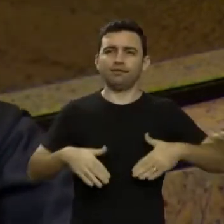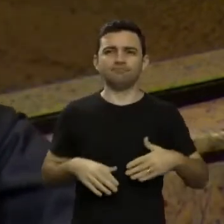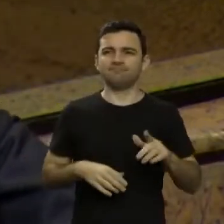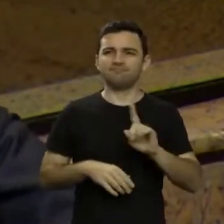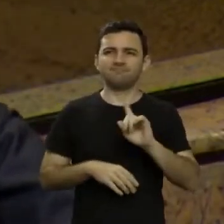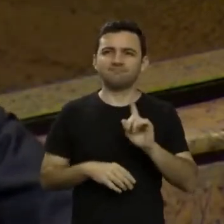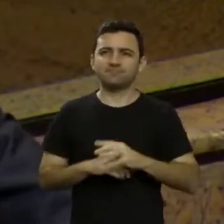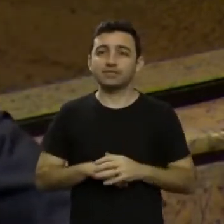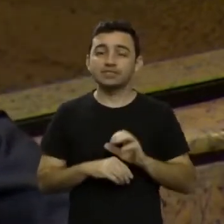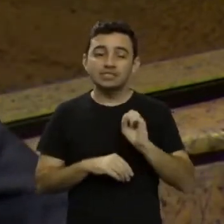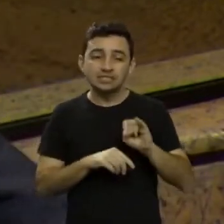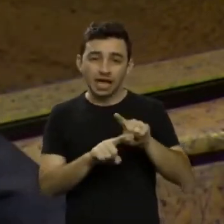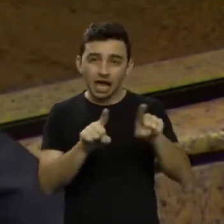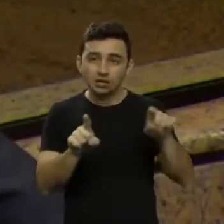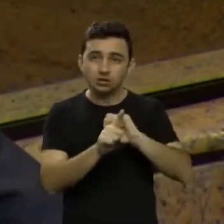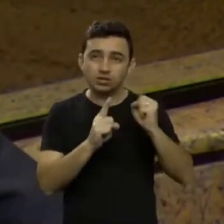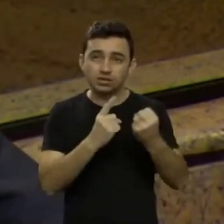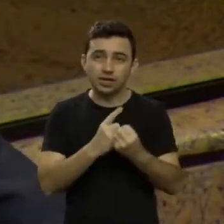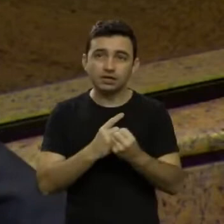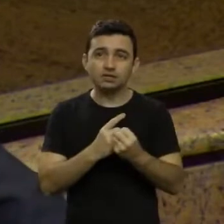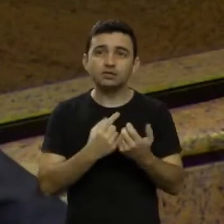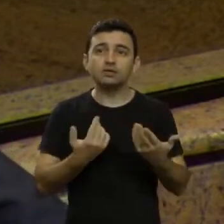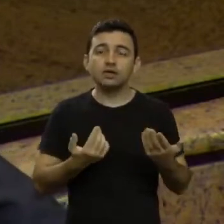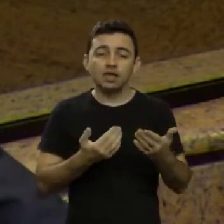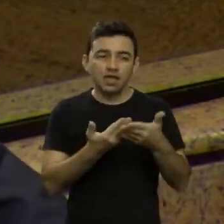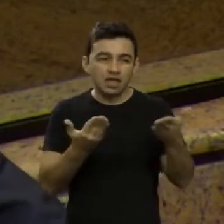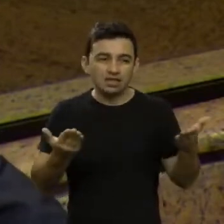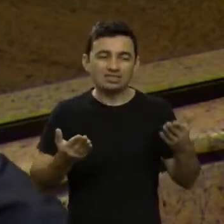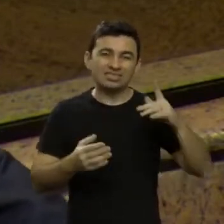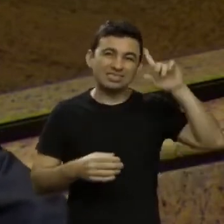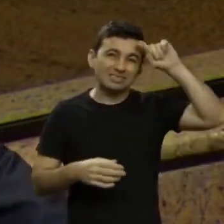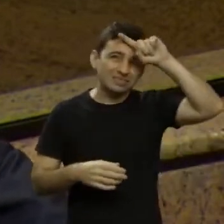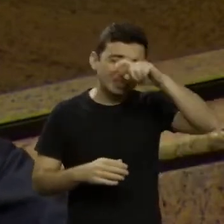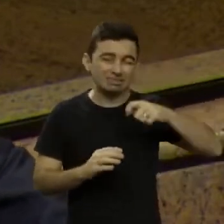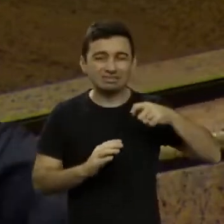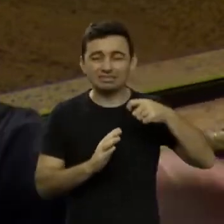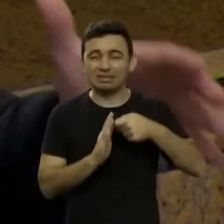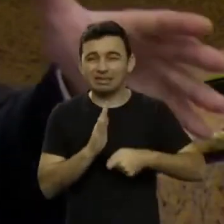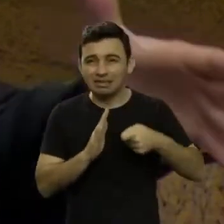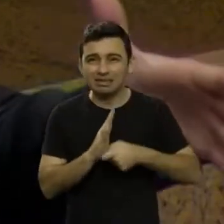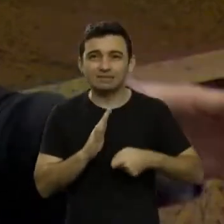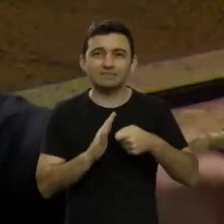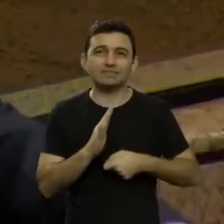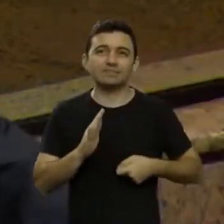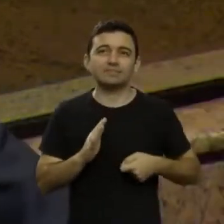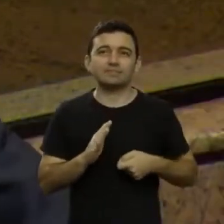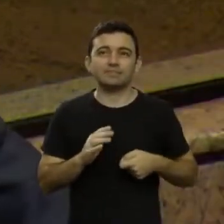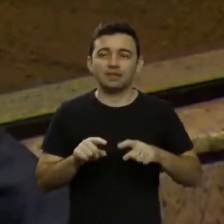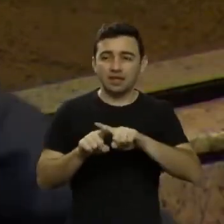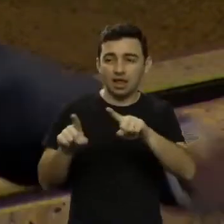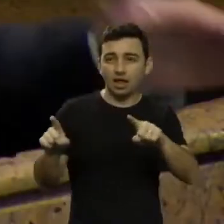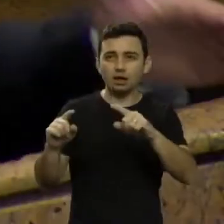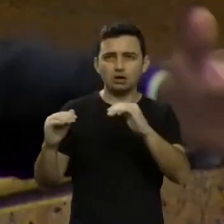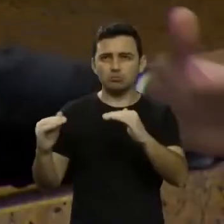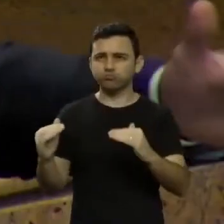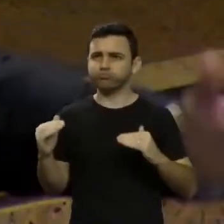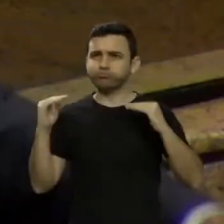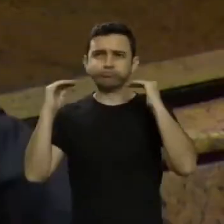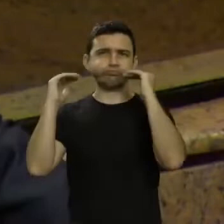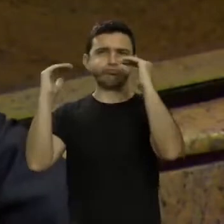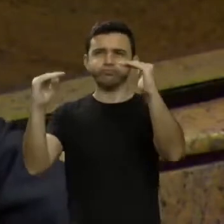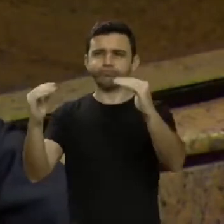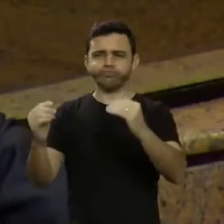Quando prosperam, prosperam apesar desses governos malignos. essa casta que só sabe sugar